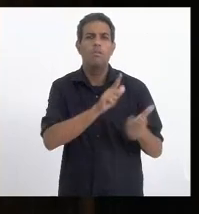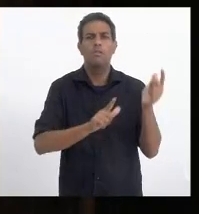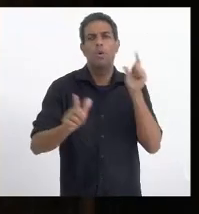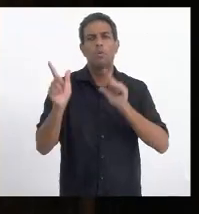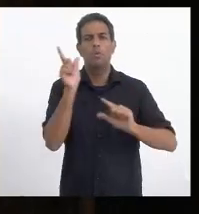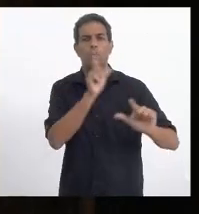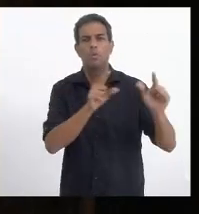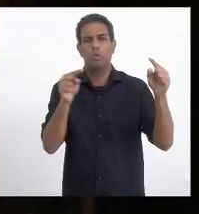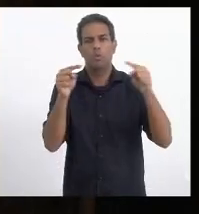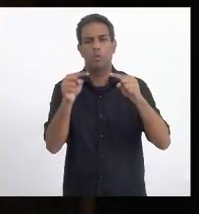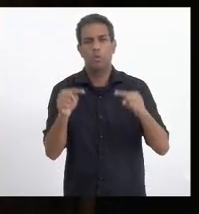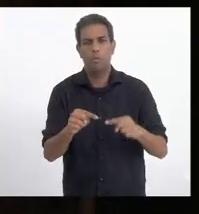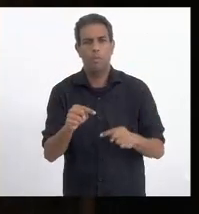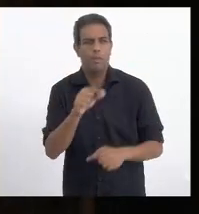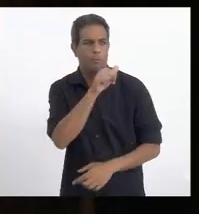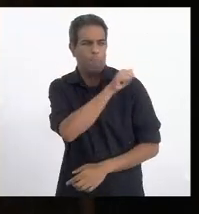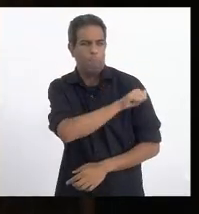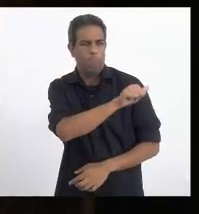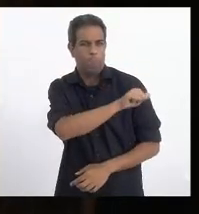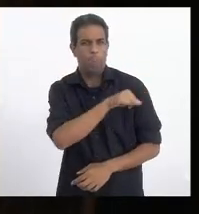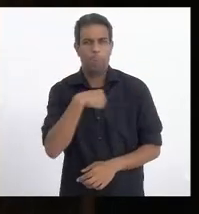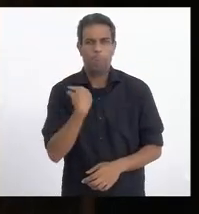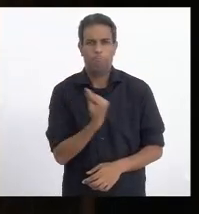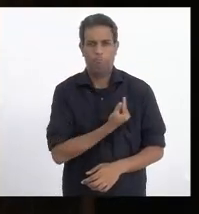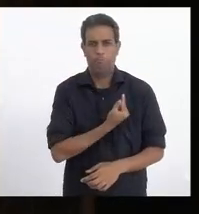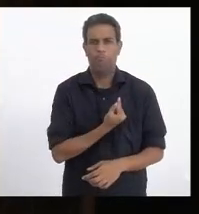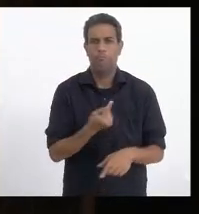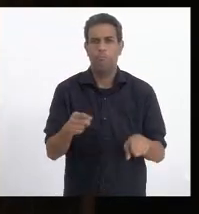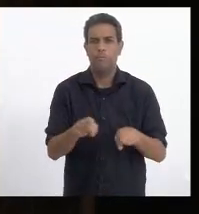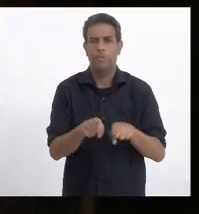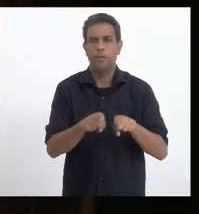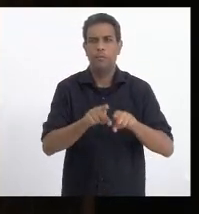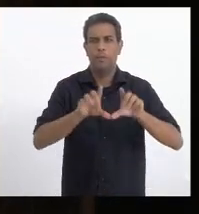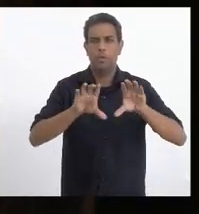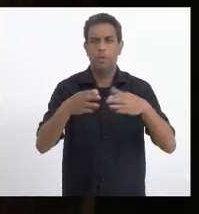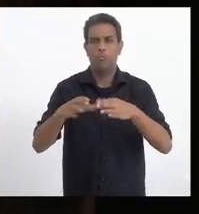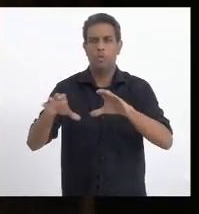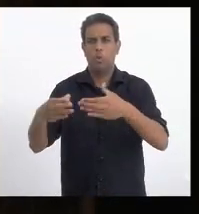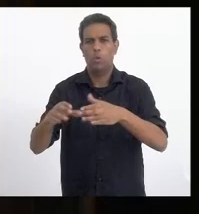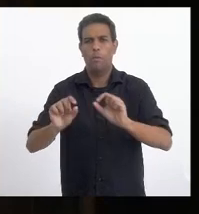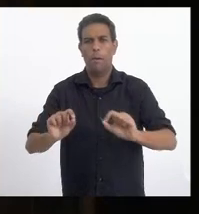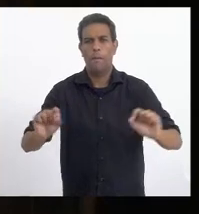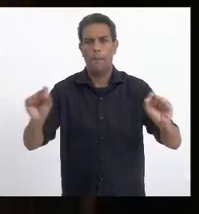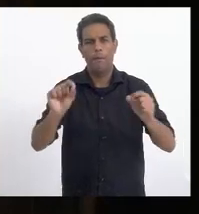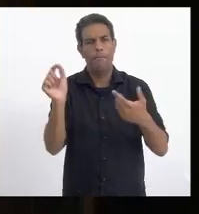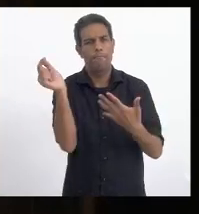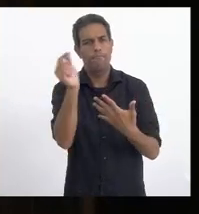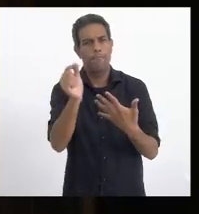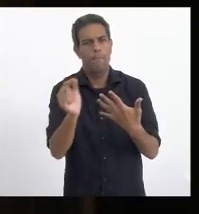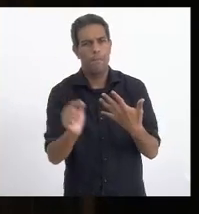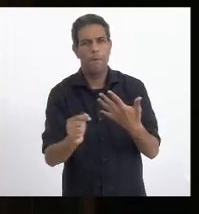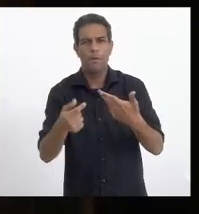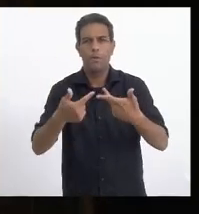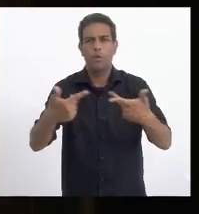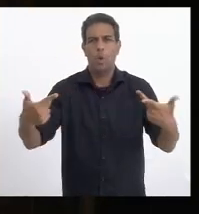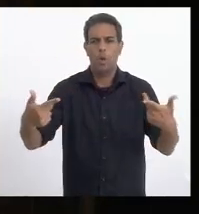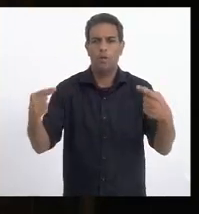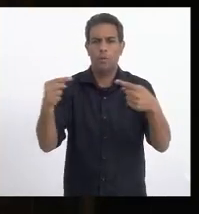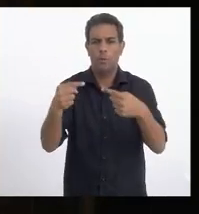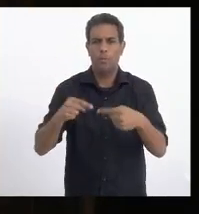que tivemos do atual do governo e dos nossos comandos entretanto alguns pontos que nós temos que pautar